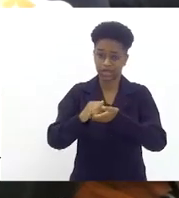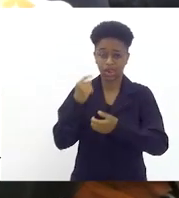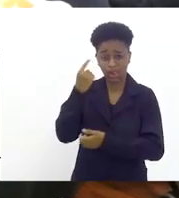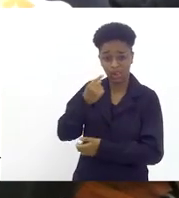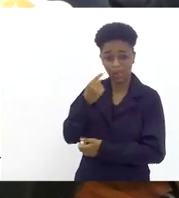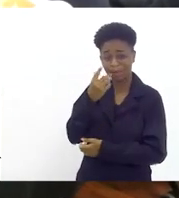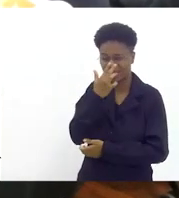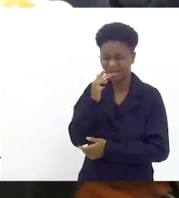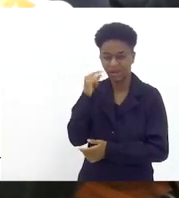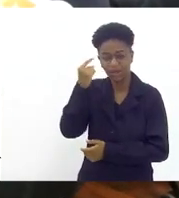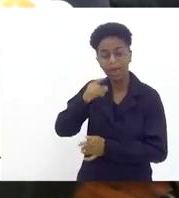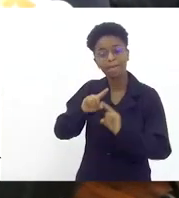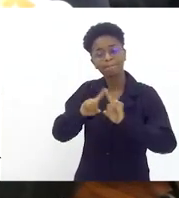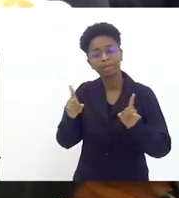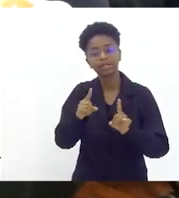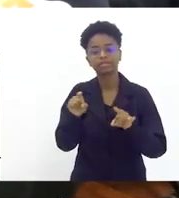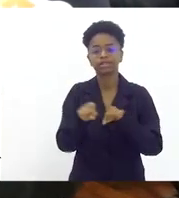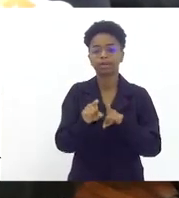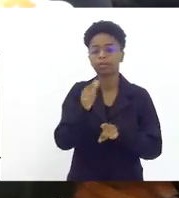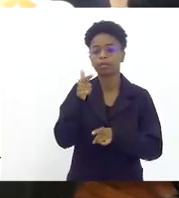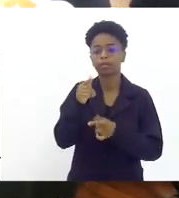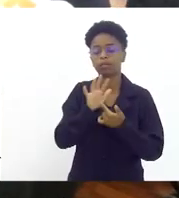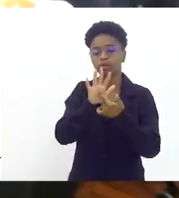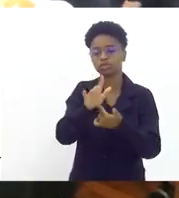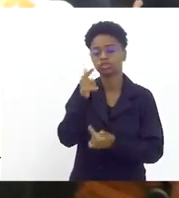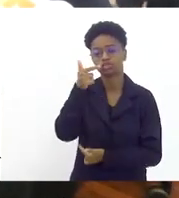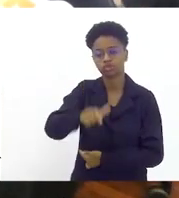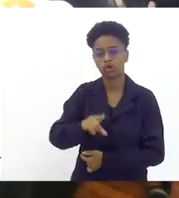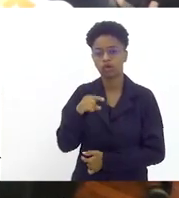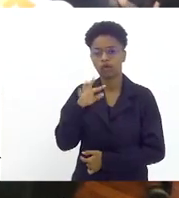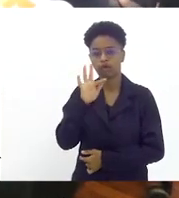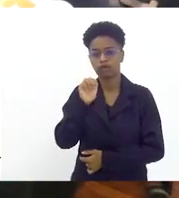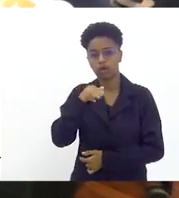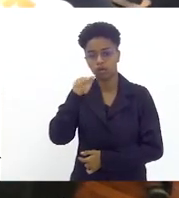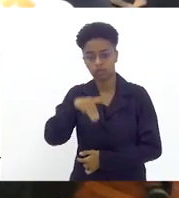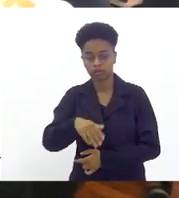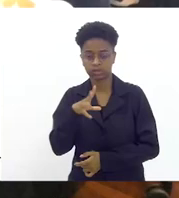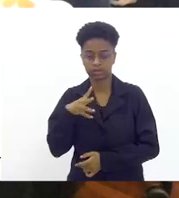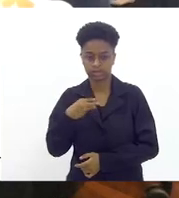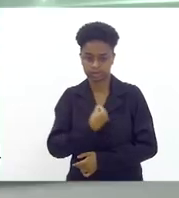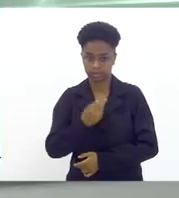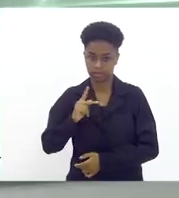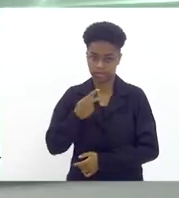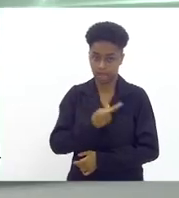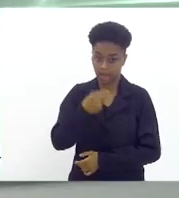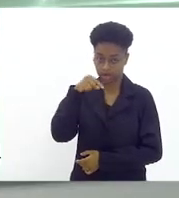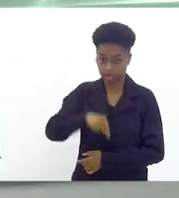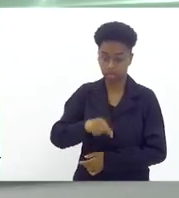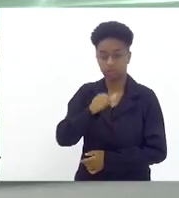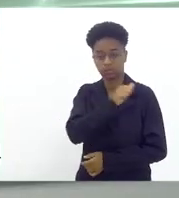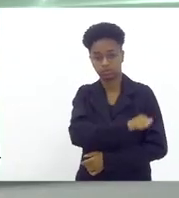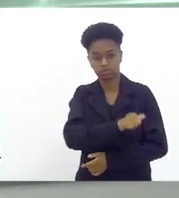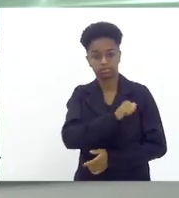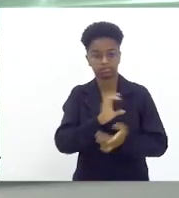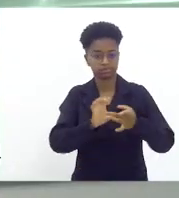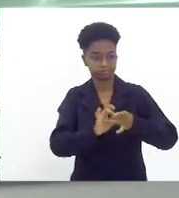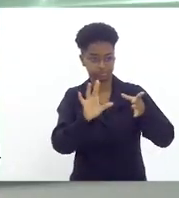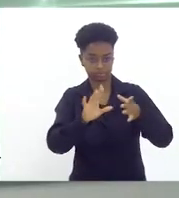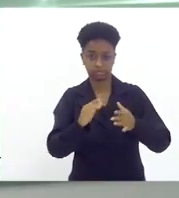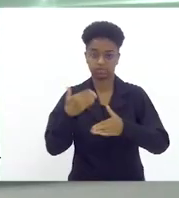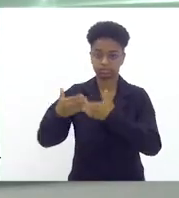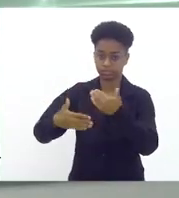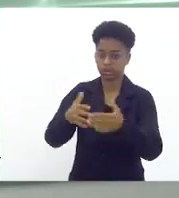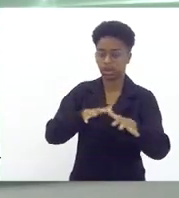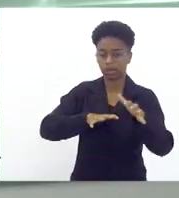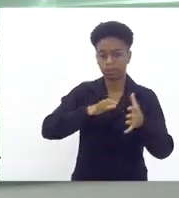Mas queria também colocar de novo o Fórum Estadual de Travestis e Transsexuais, nosso estado do Rio de Janeiro, à disposição para construir e